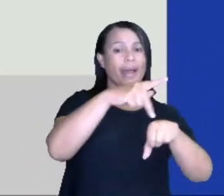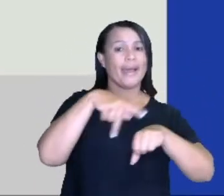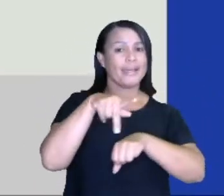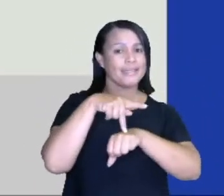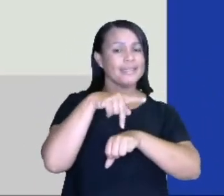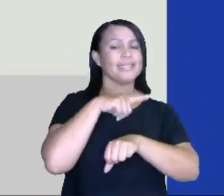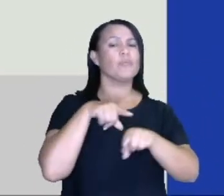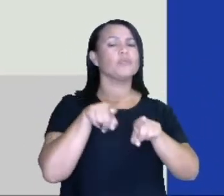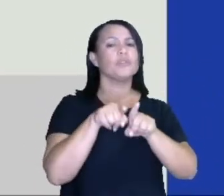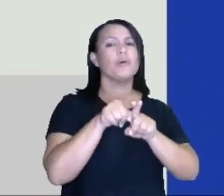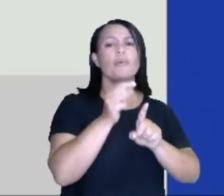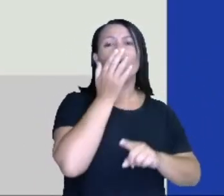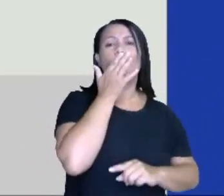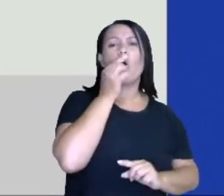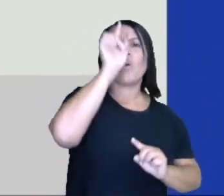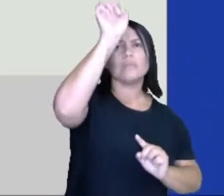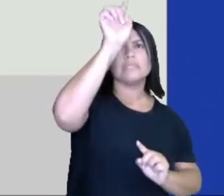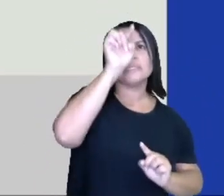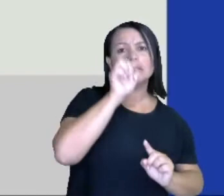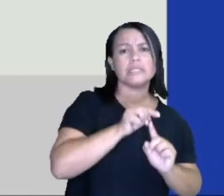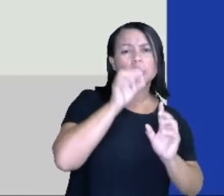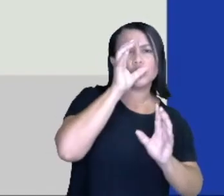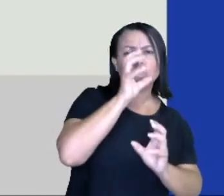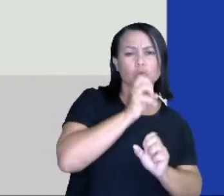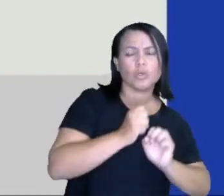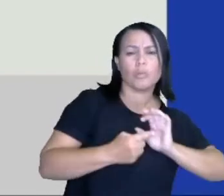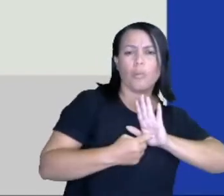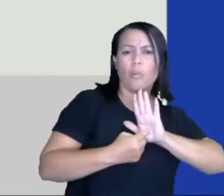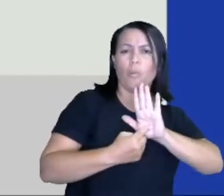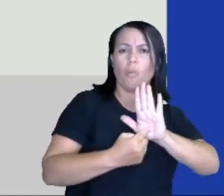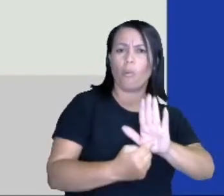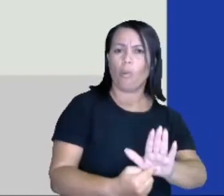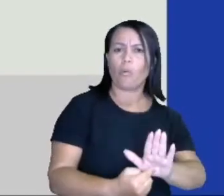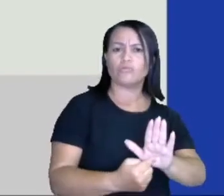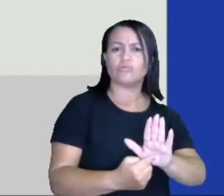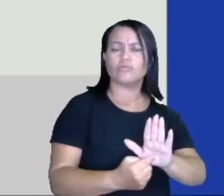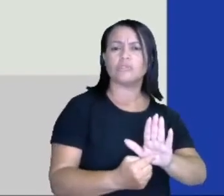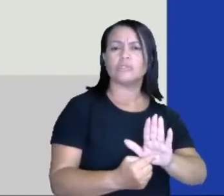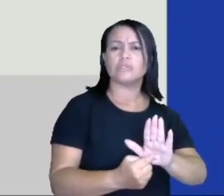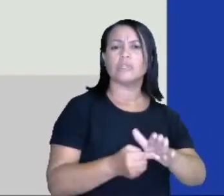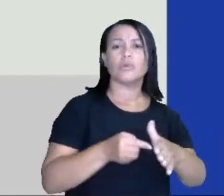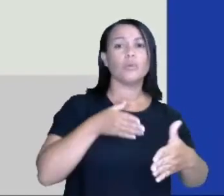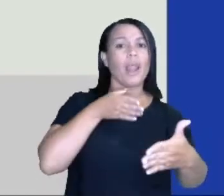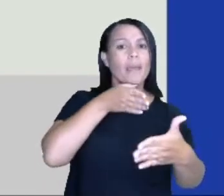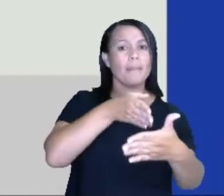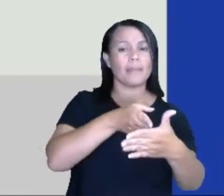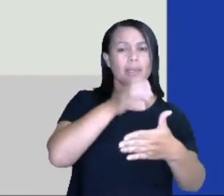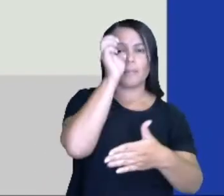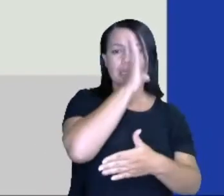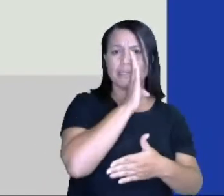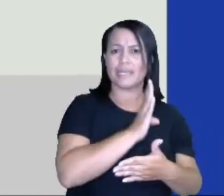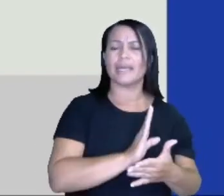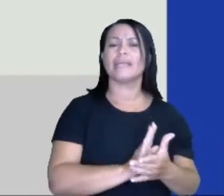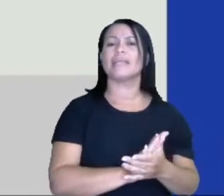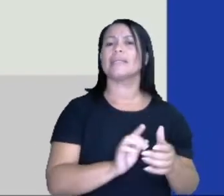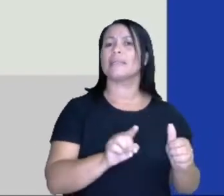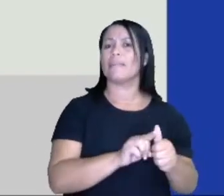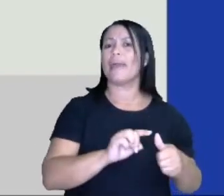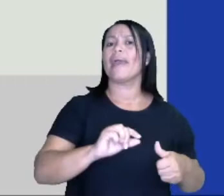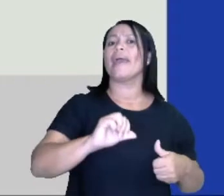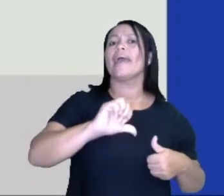linha escura, delimitando o território brasileiro e dentro da América do Sul. Do